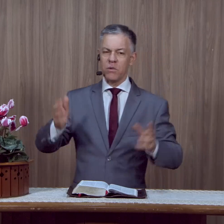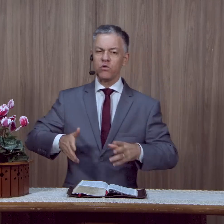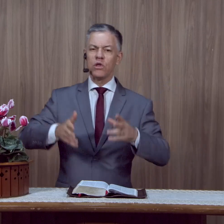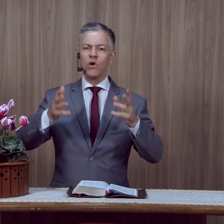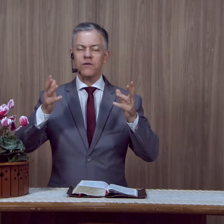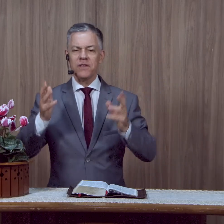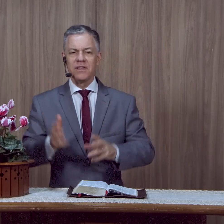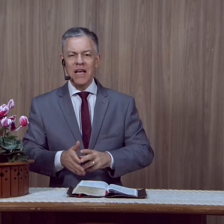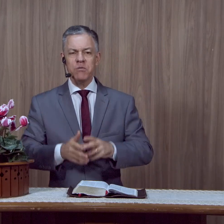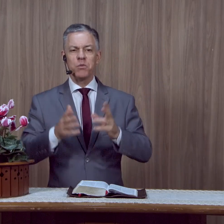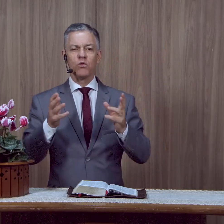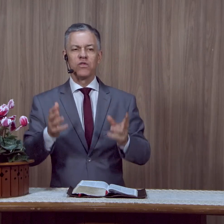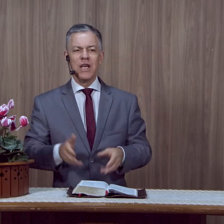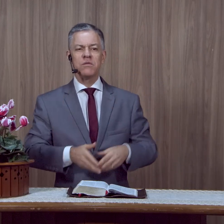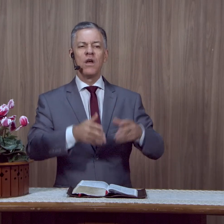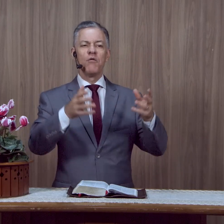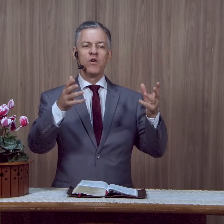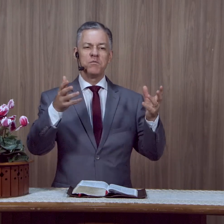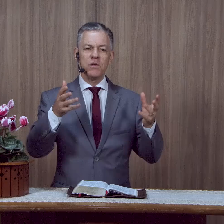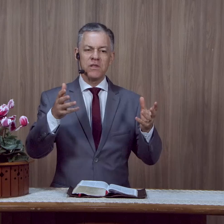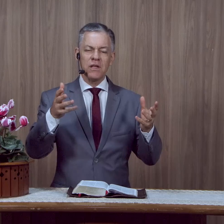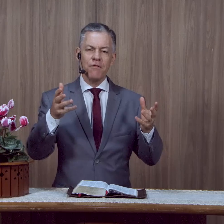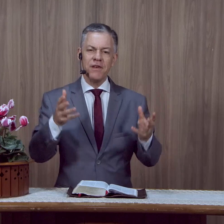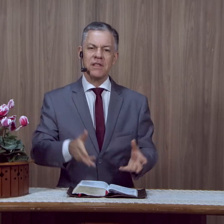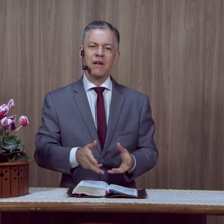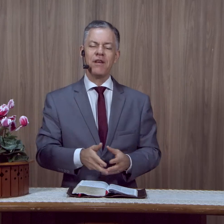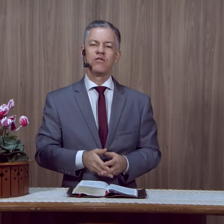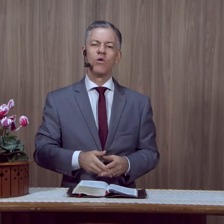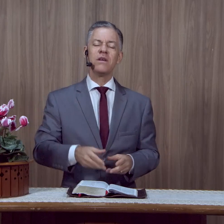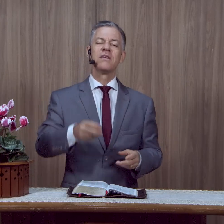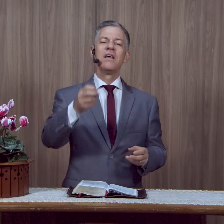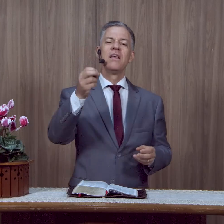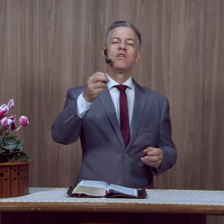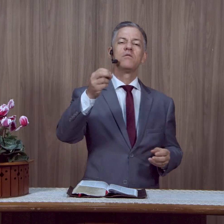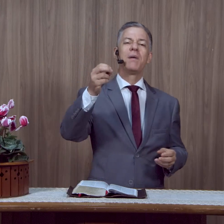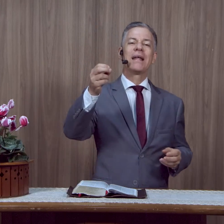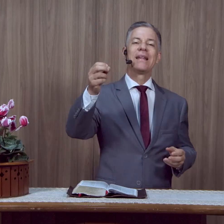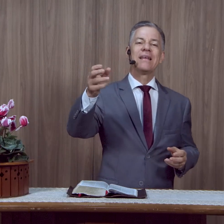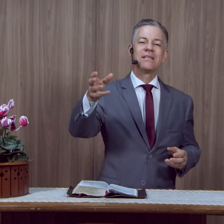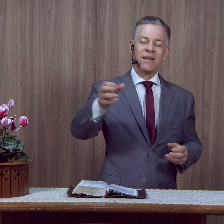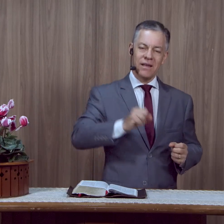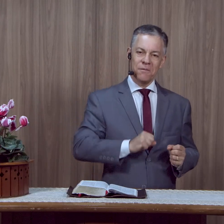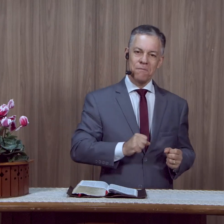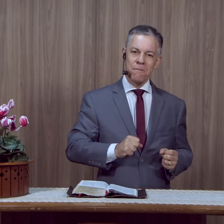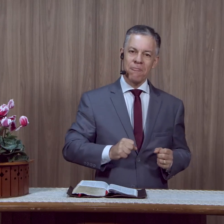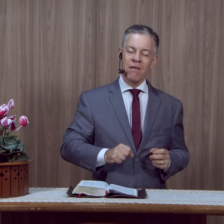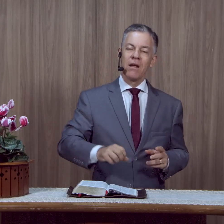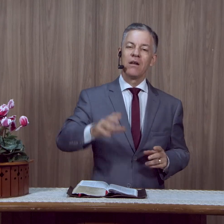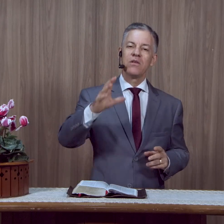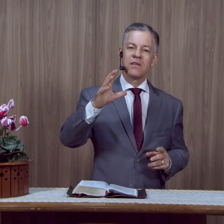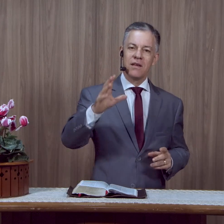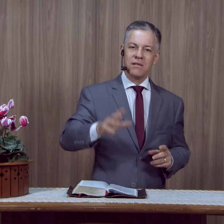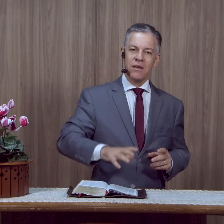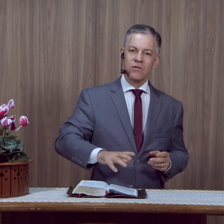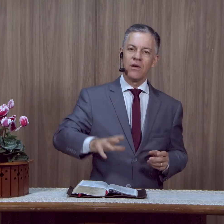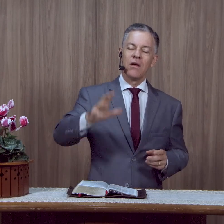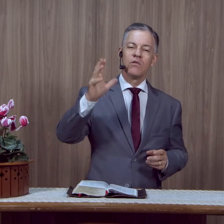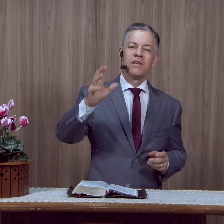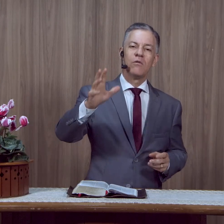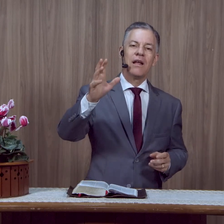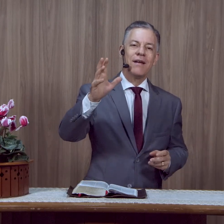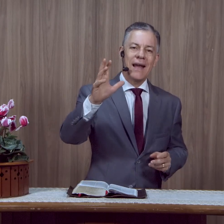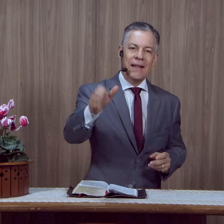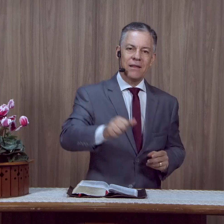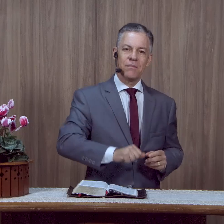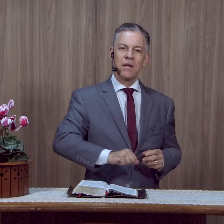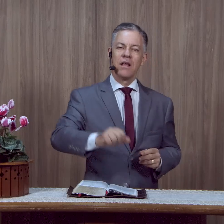das nossas mãos. Tudo que nós fizemos, produzimos, foi o Espírito Santo que fez através de nós e isso pertence a Ele. Não esqueça isso,